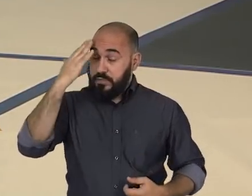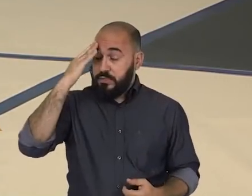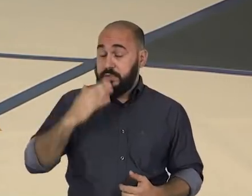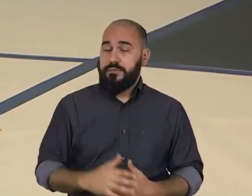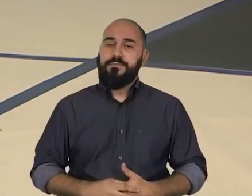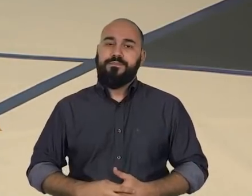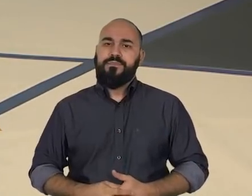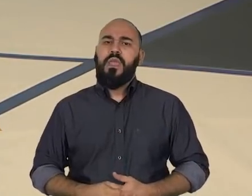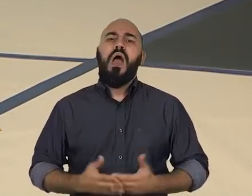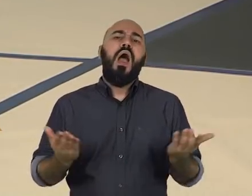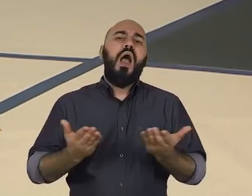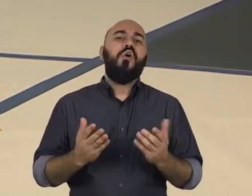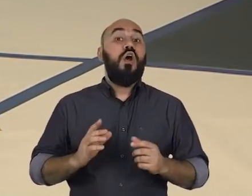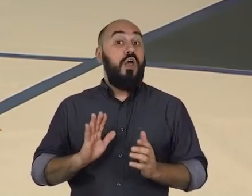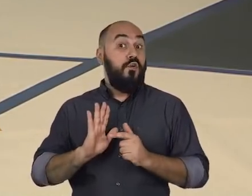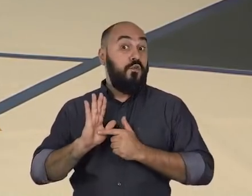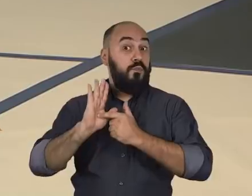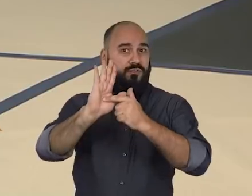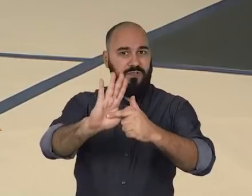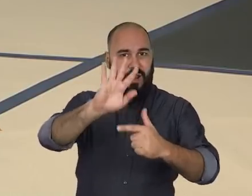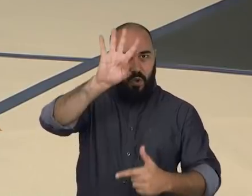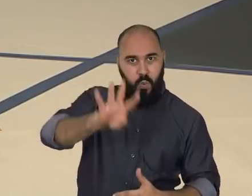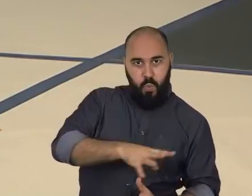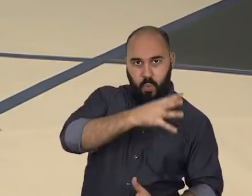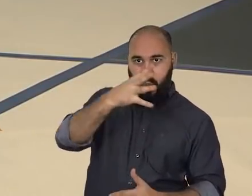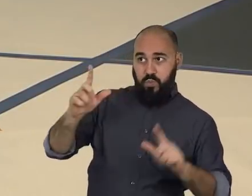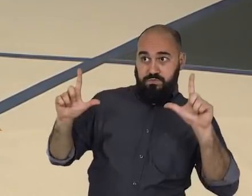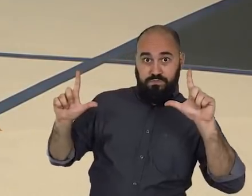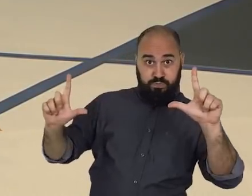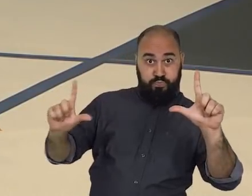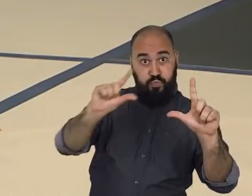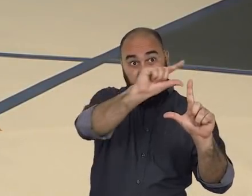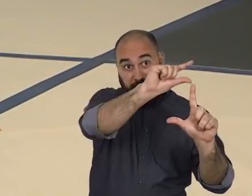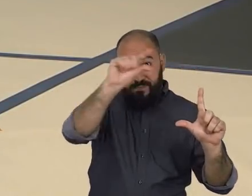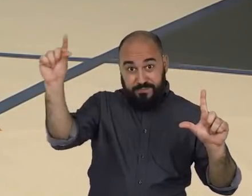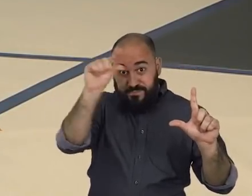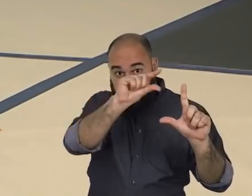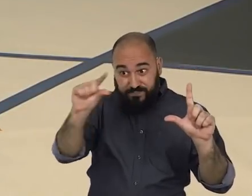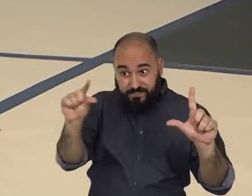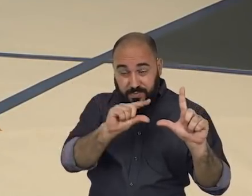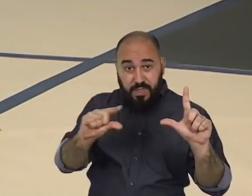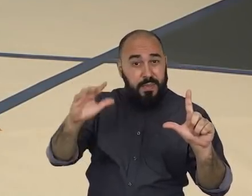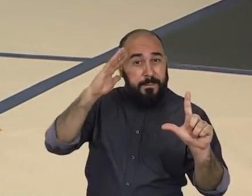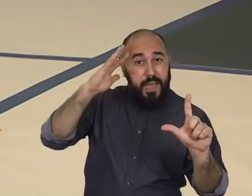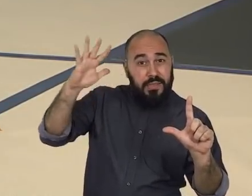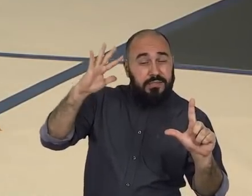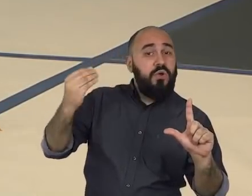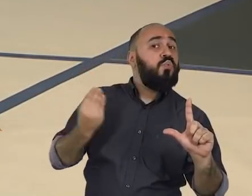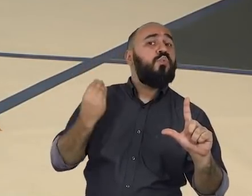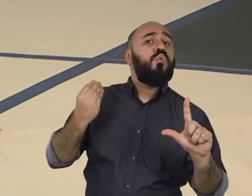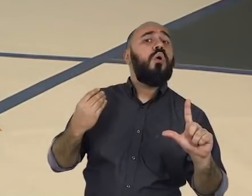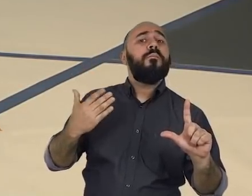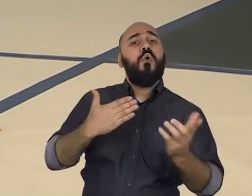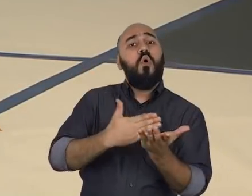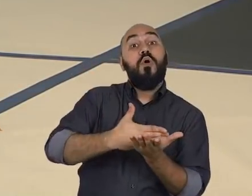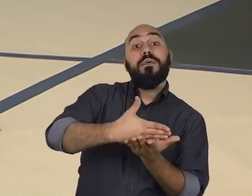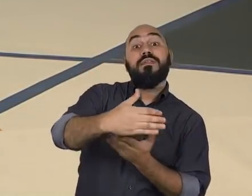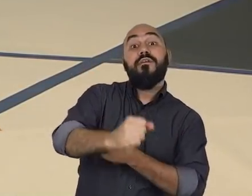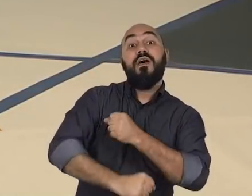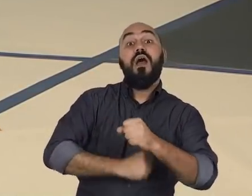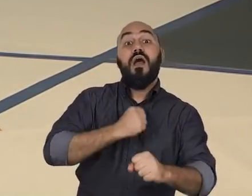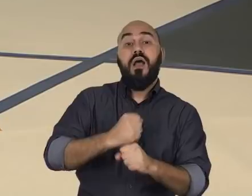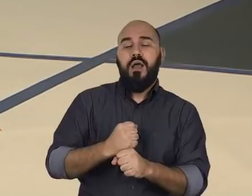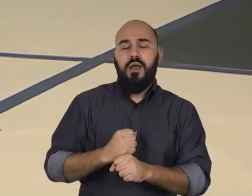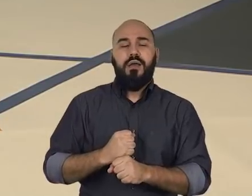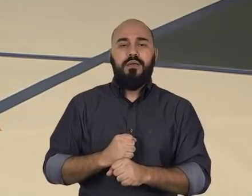falando, eu vou mostrar num quadro para que você possa ver, ou pelo menos imaginar como é que começava um ano, digamos